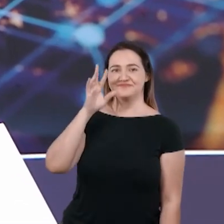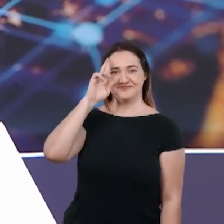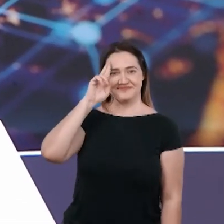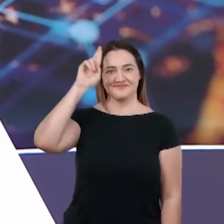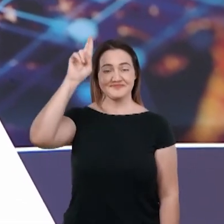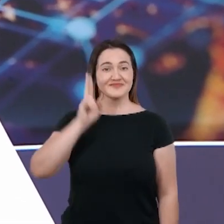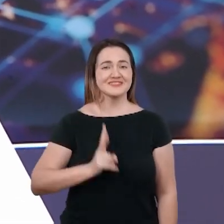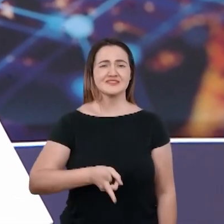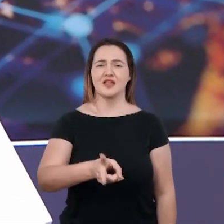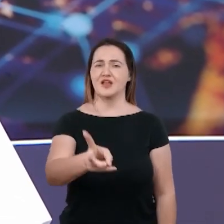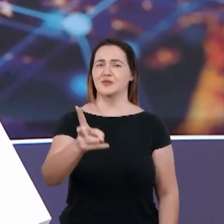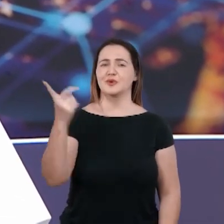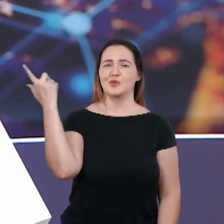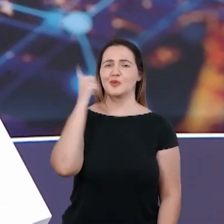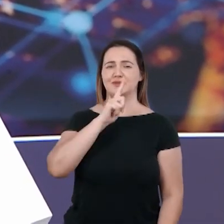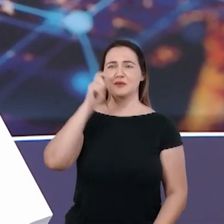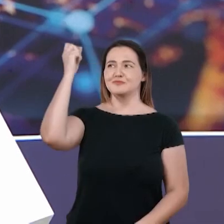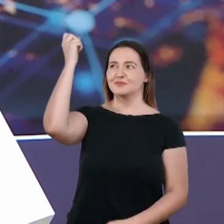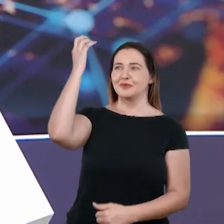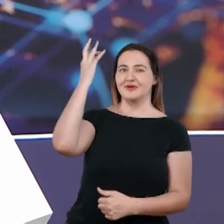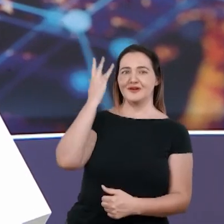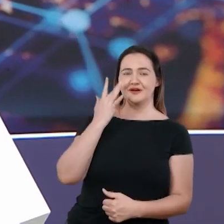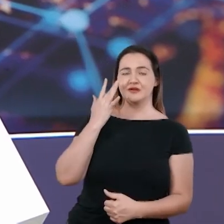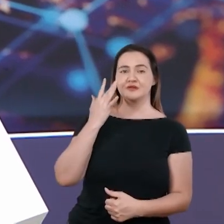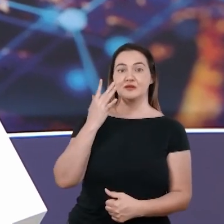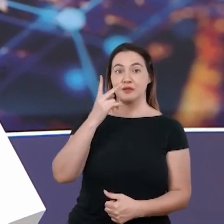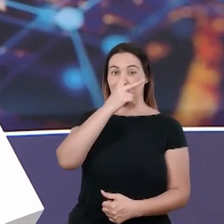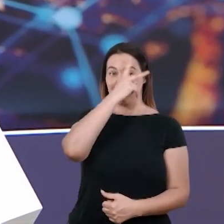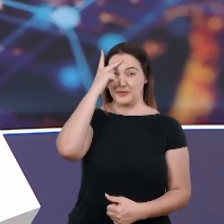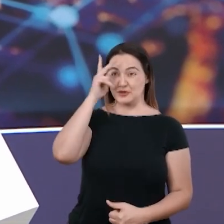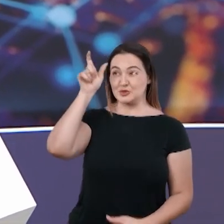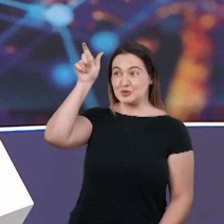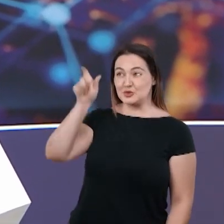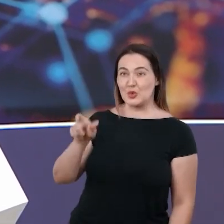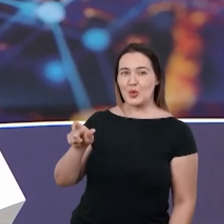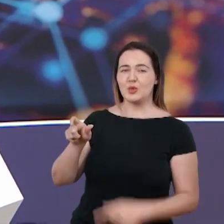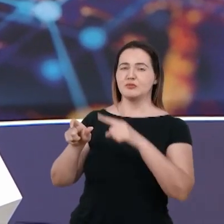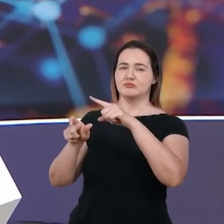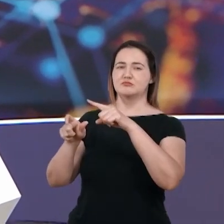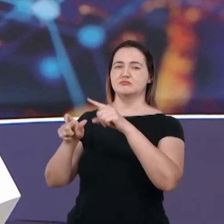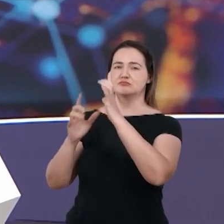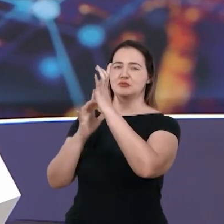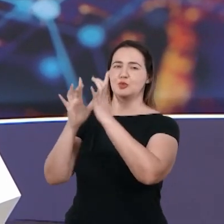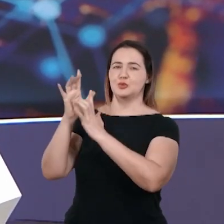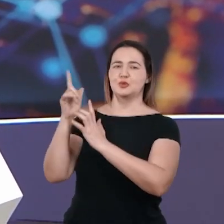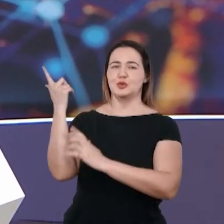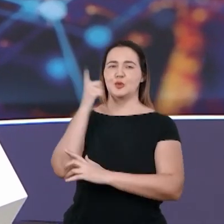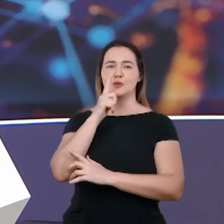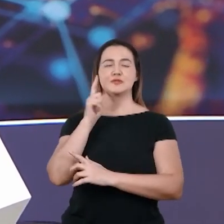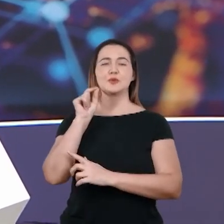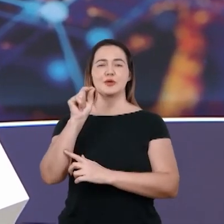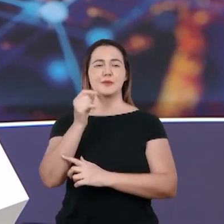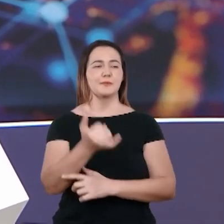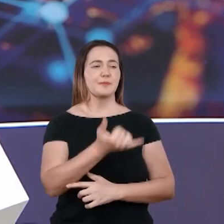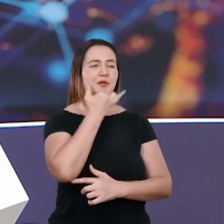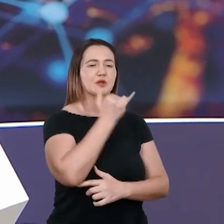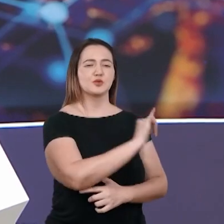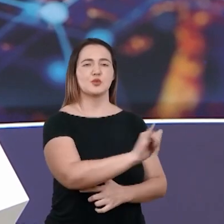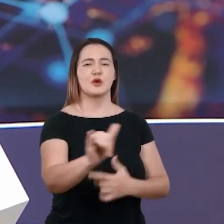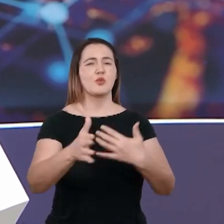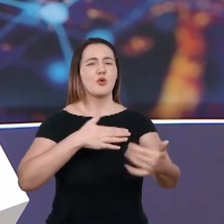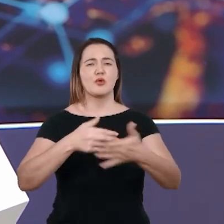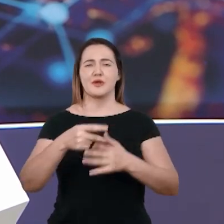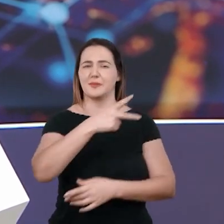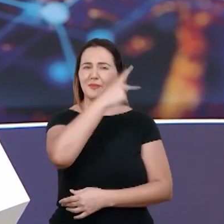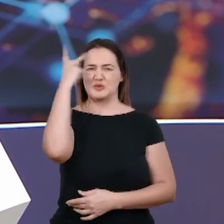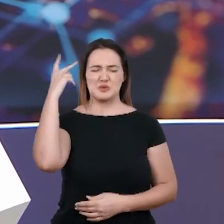do Senhor que sempre nos alcança. Não existe ninguém que foi tão longe que Deus não possa alcançar, ninguém que tenha pecado